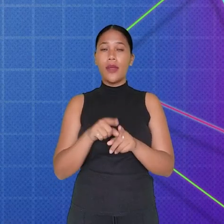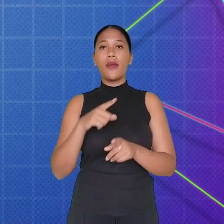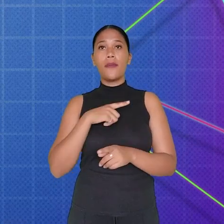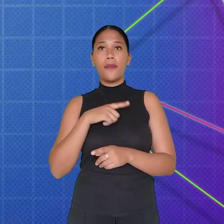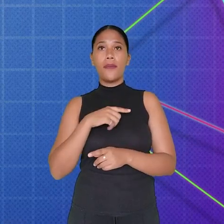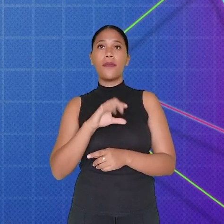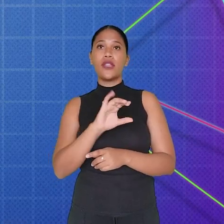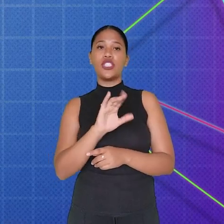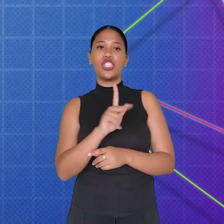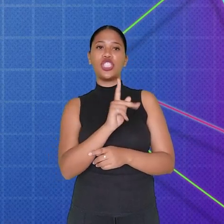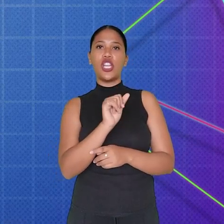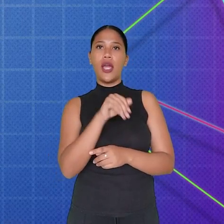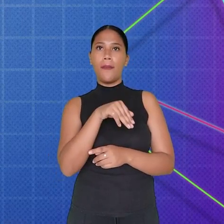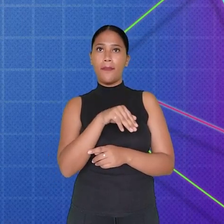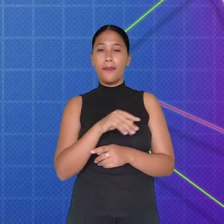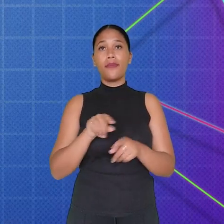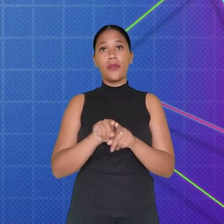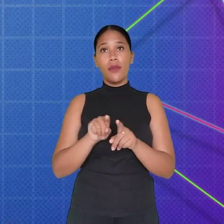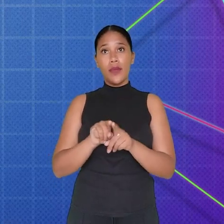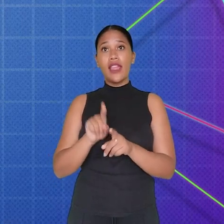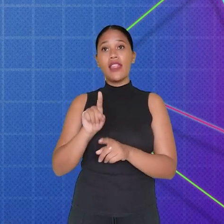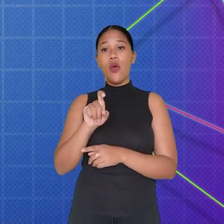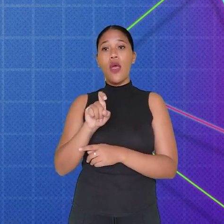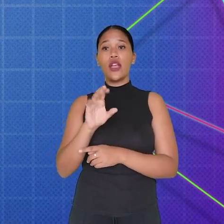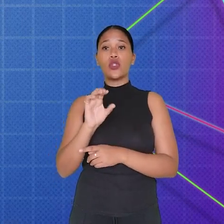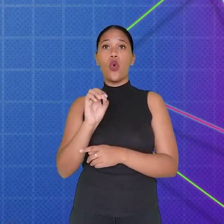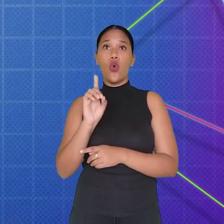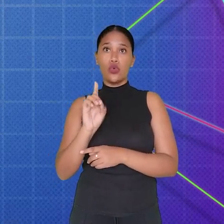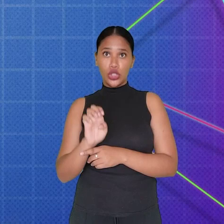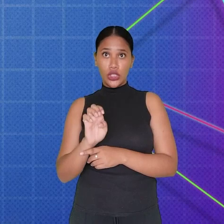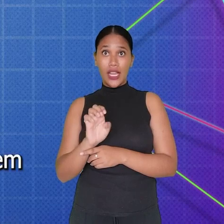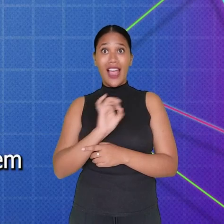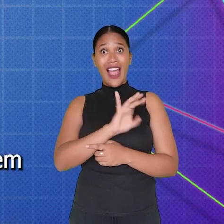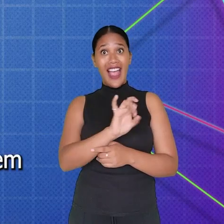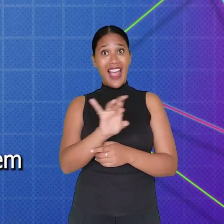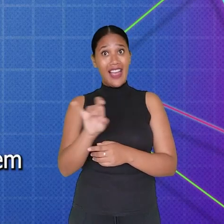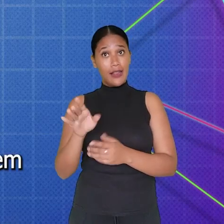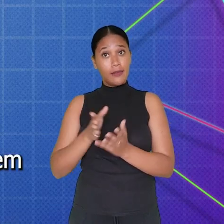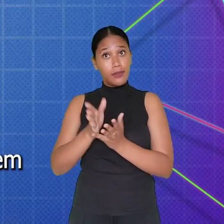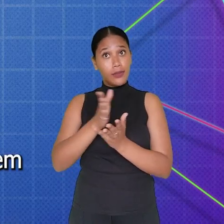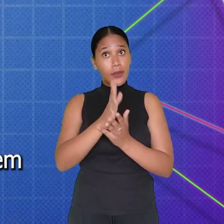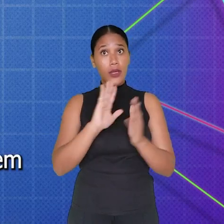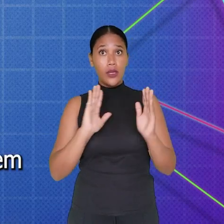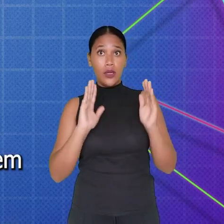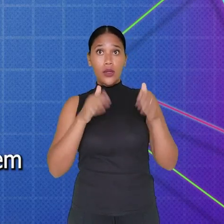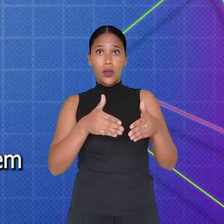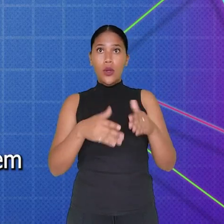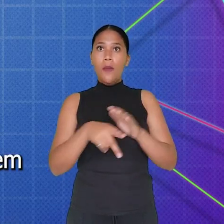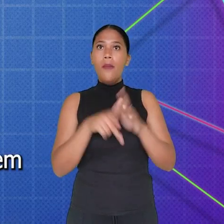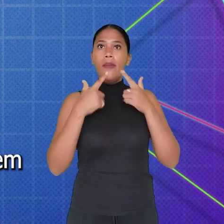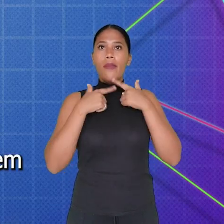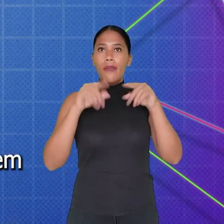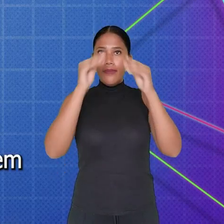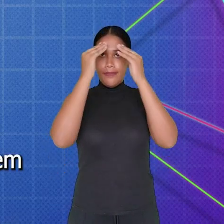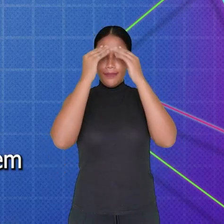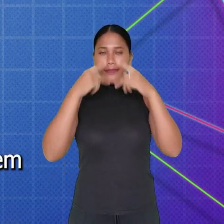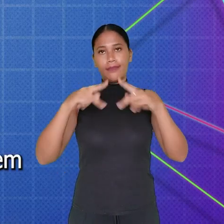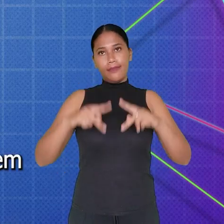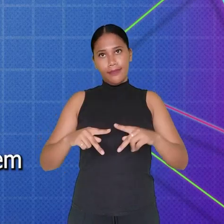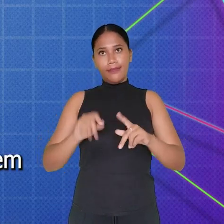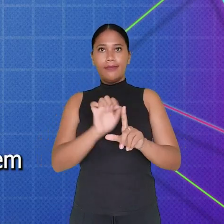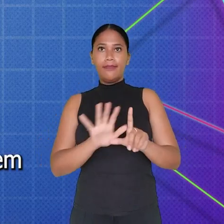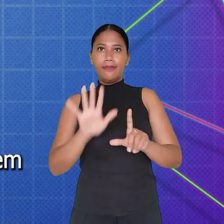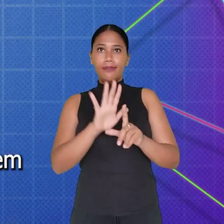P#, JetBrains. E também tem o Xcode, da Apple. Cada IDE é específico para uma linguagem de